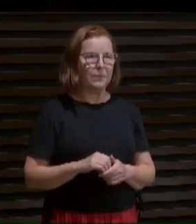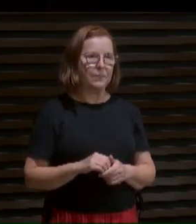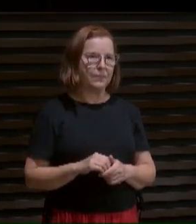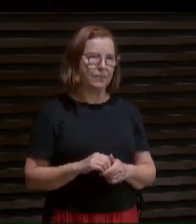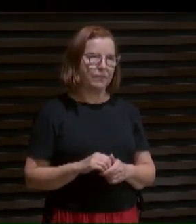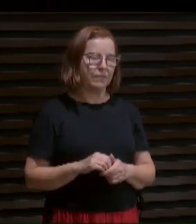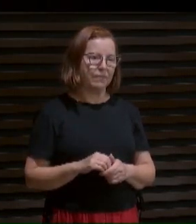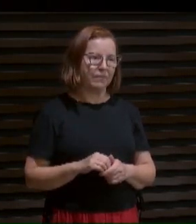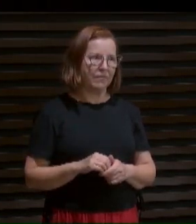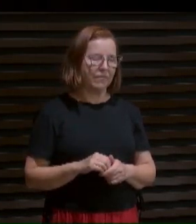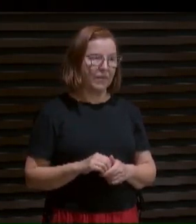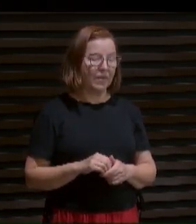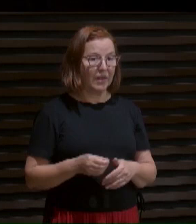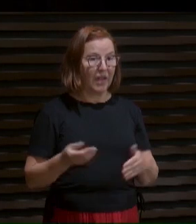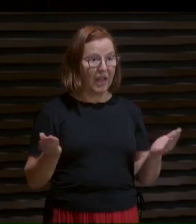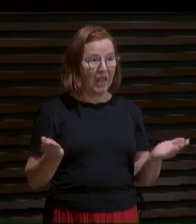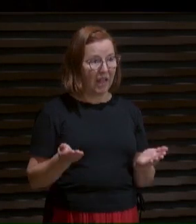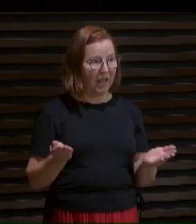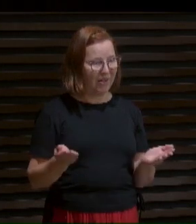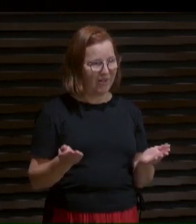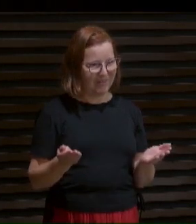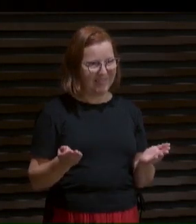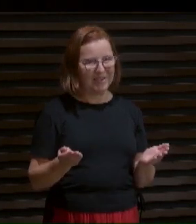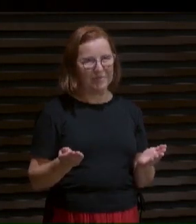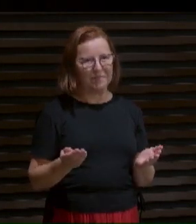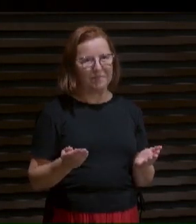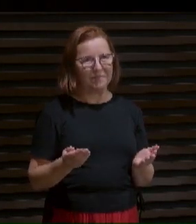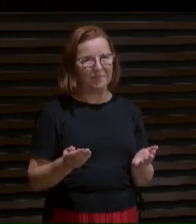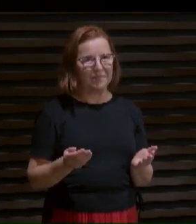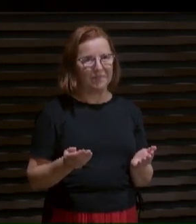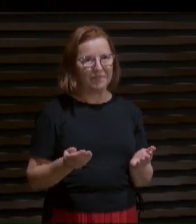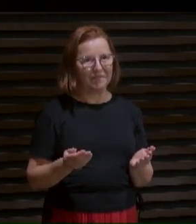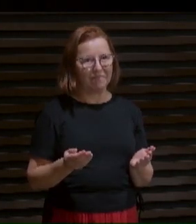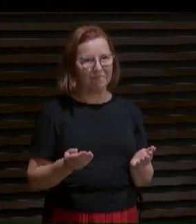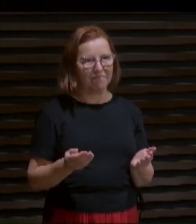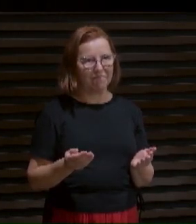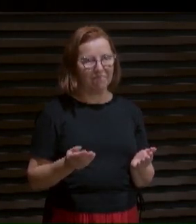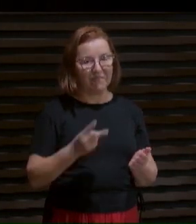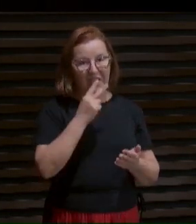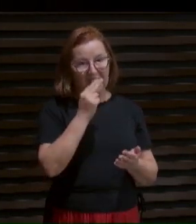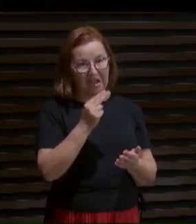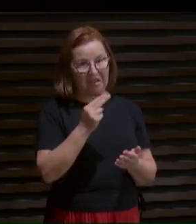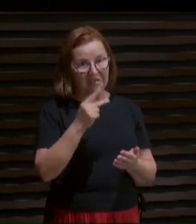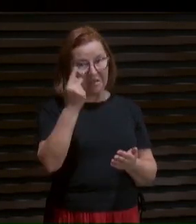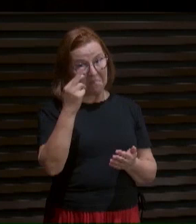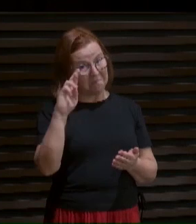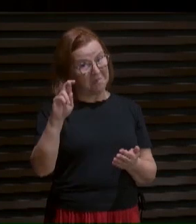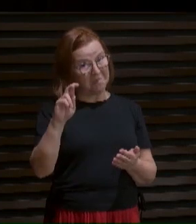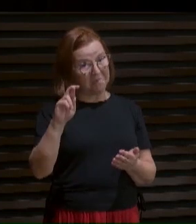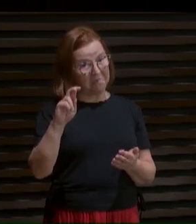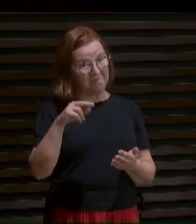agora o negócio deve caminhar para afunilar um só